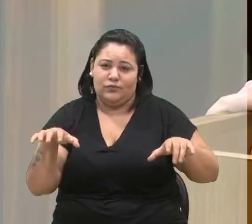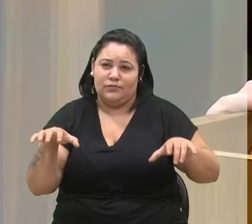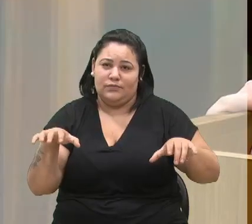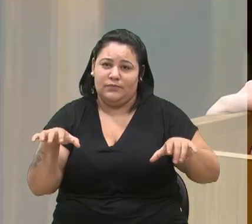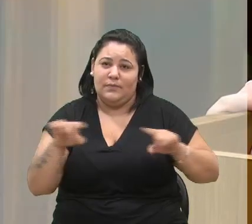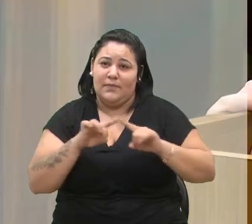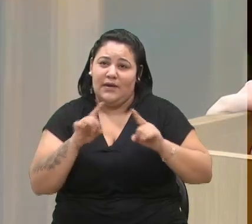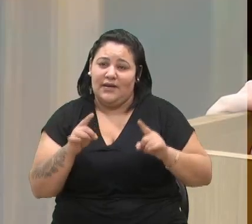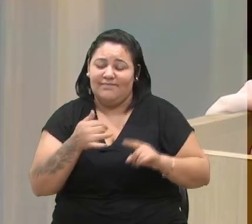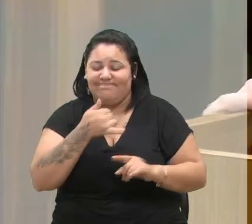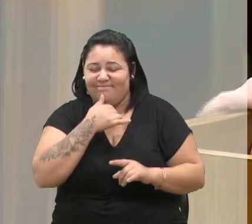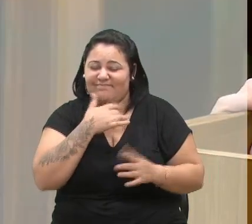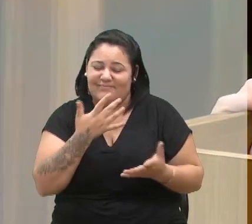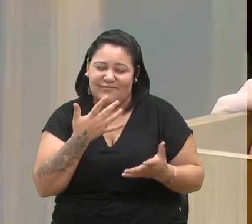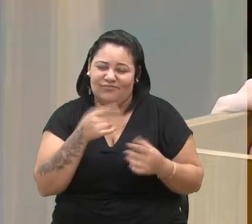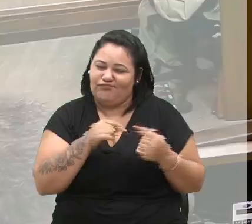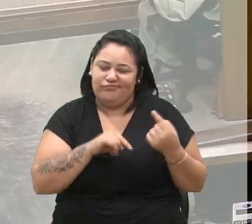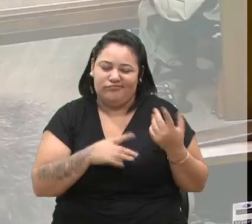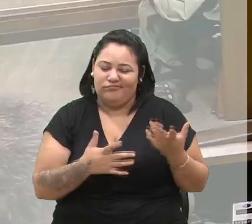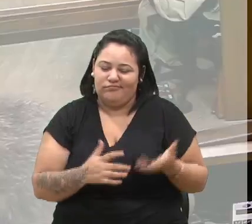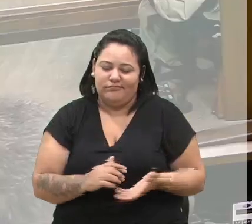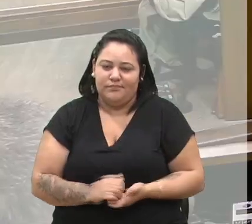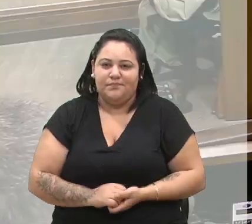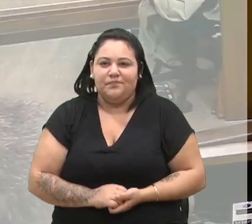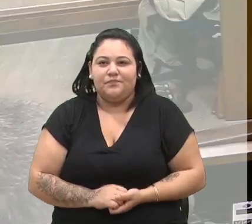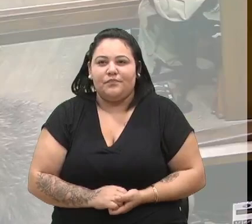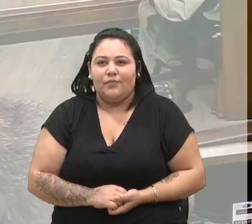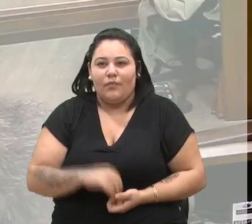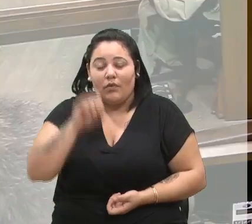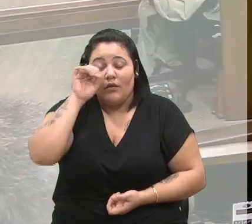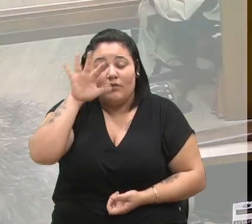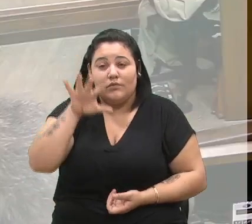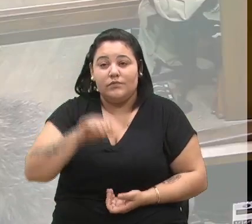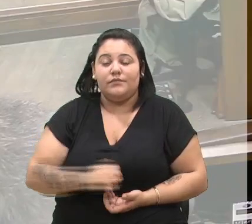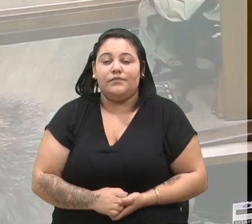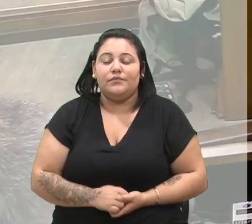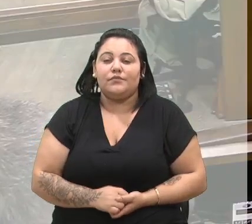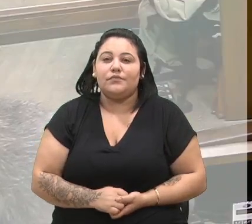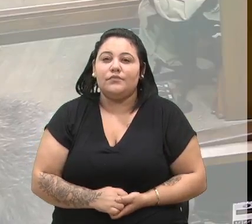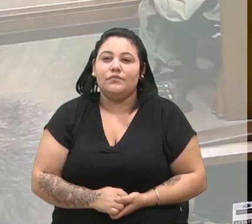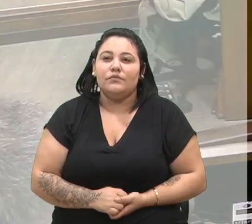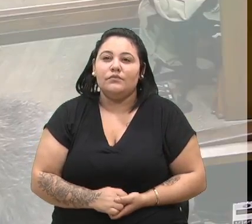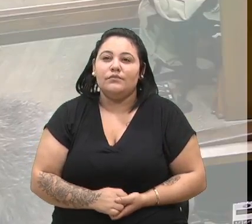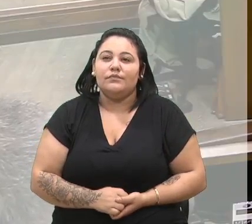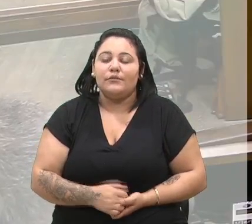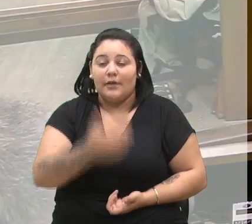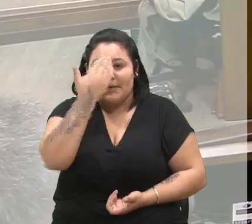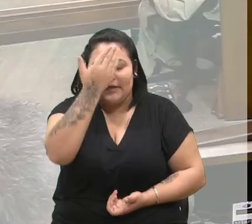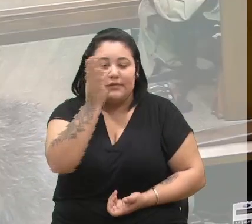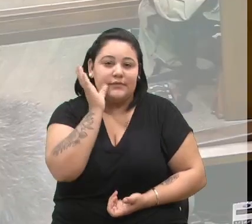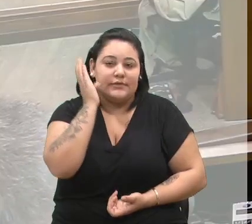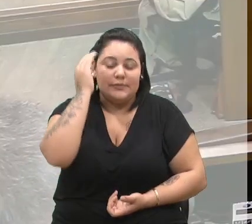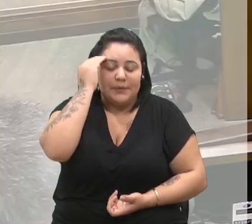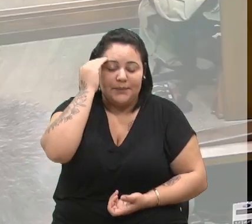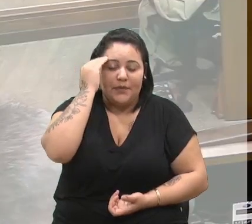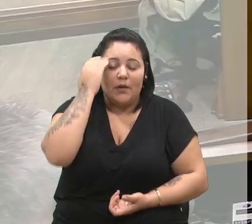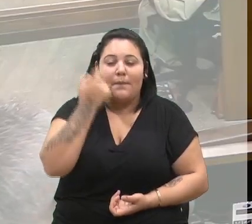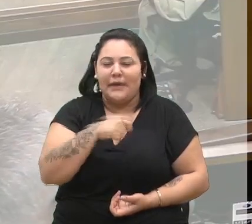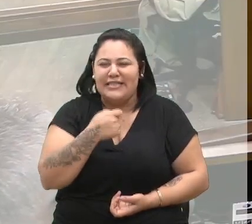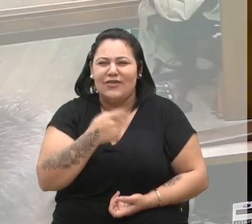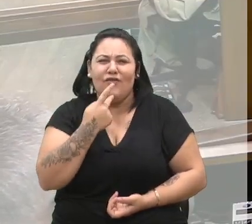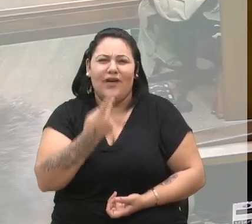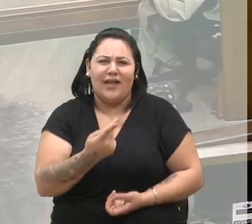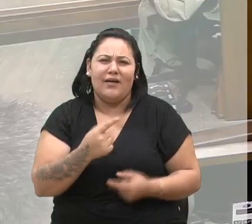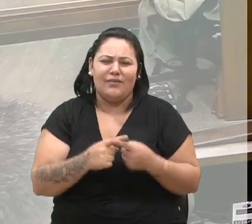Uma parte, vereador. Vereador Fiuza. Obrigado, vereador Felipe. E eu não poderia deixar de me manifestar. Às